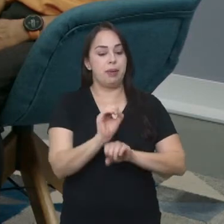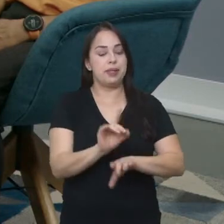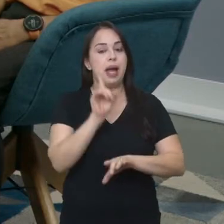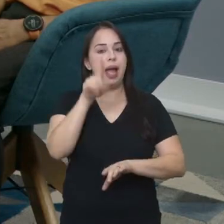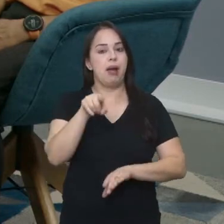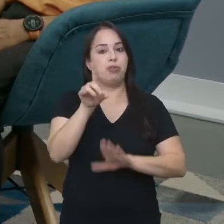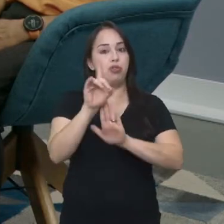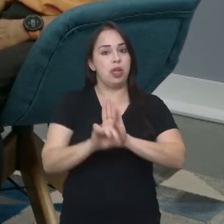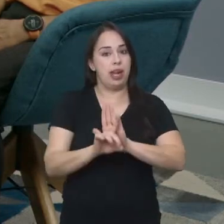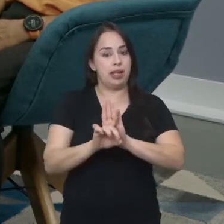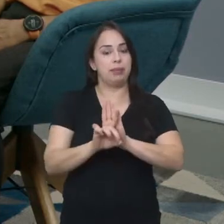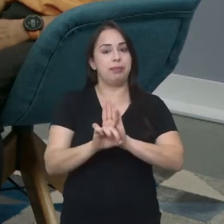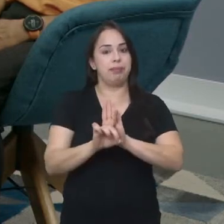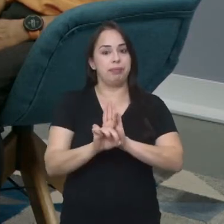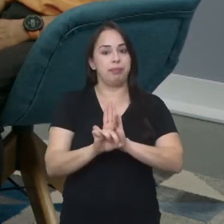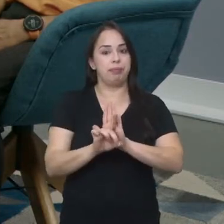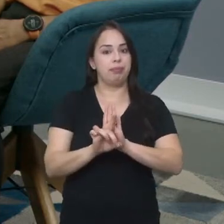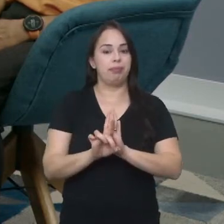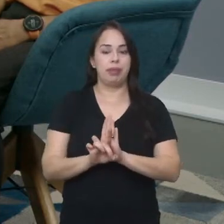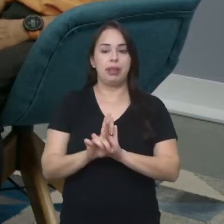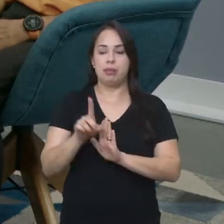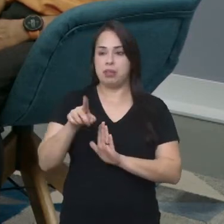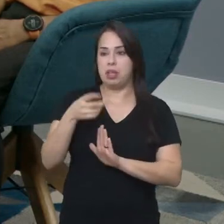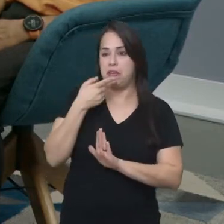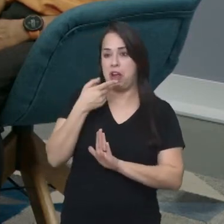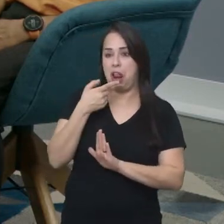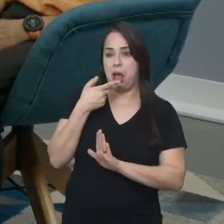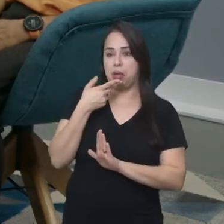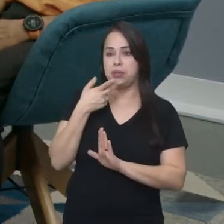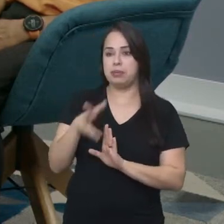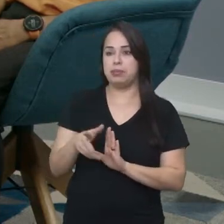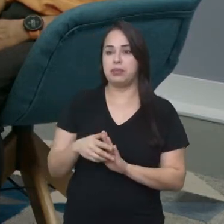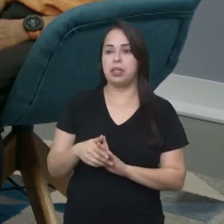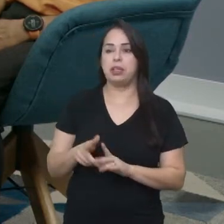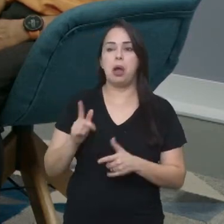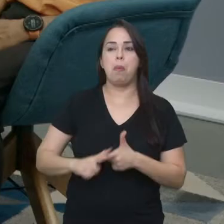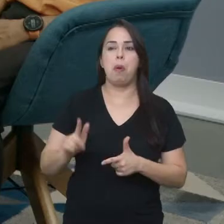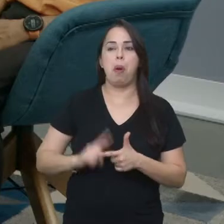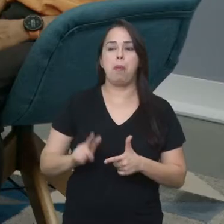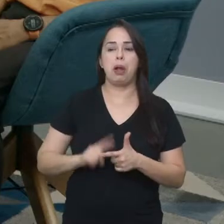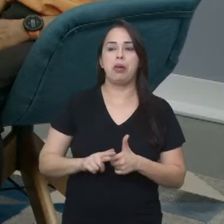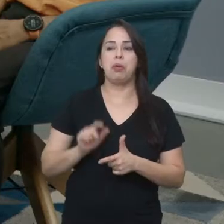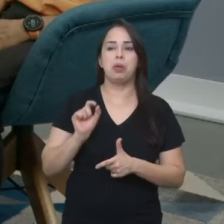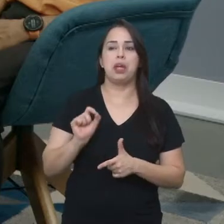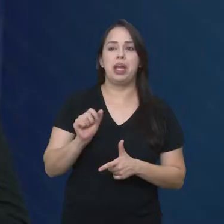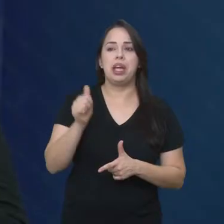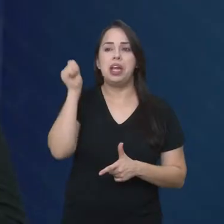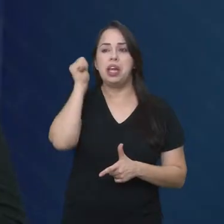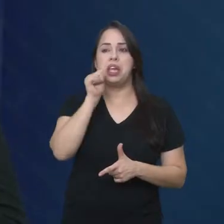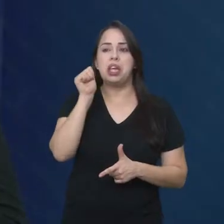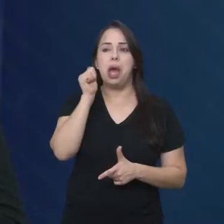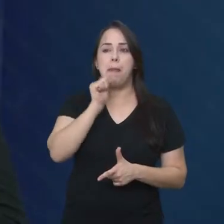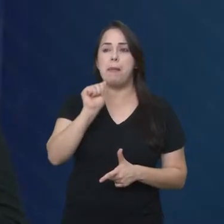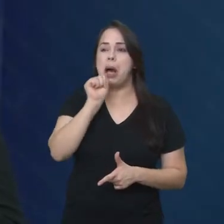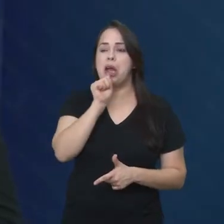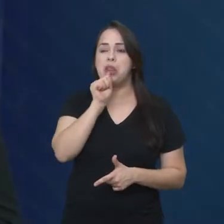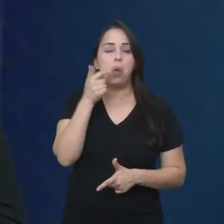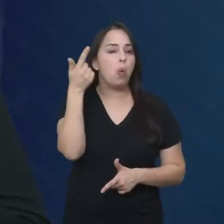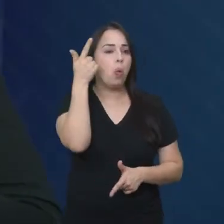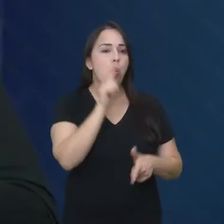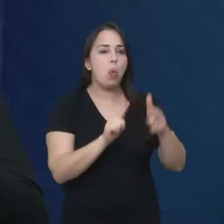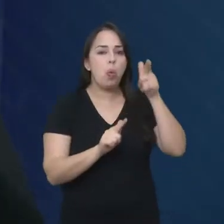deve ser garantido, mas como você mesmo comentou, a gente tem um problema que muitas mães elas não estão